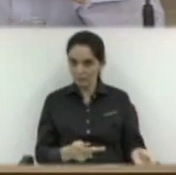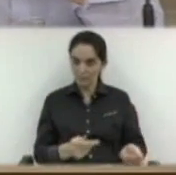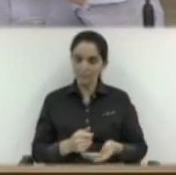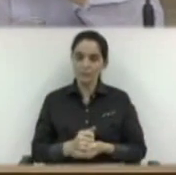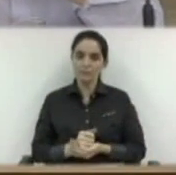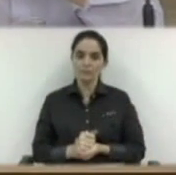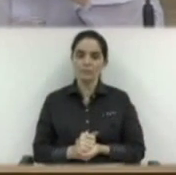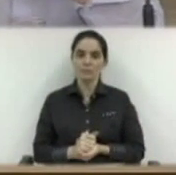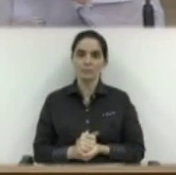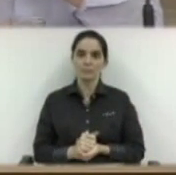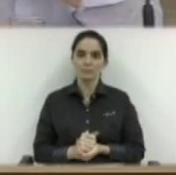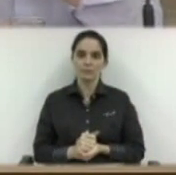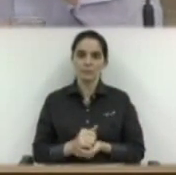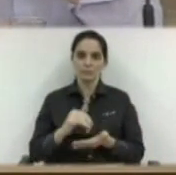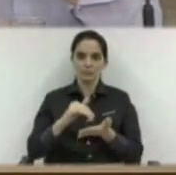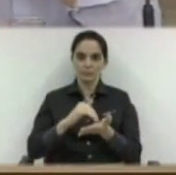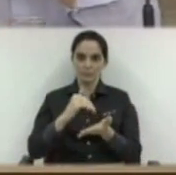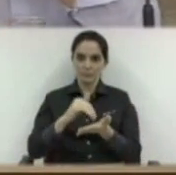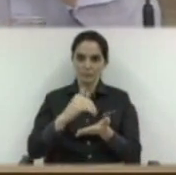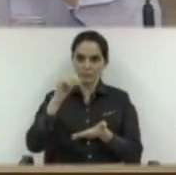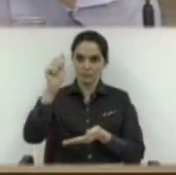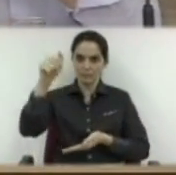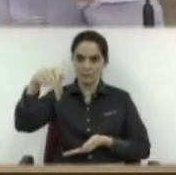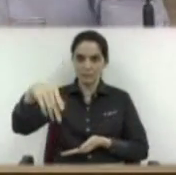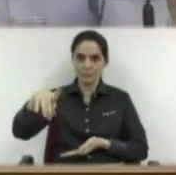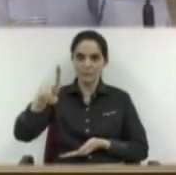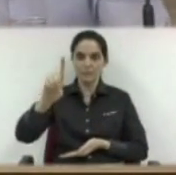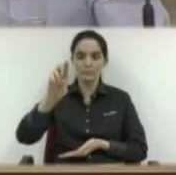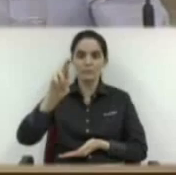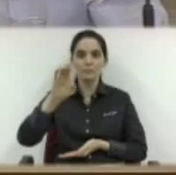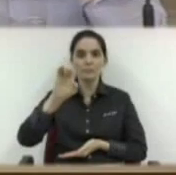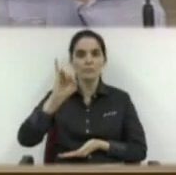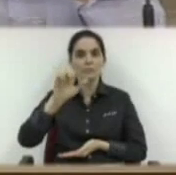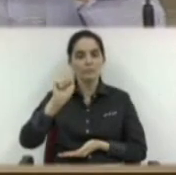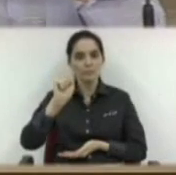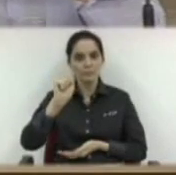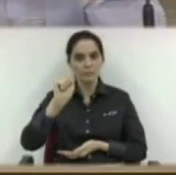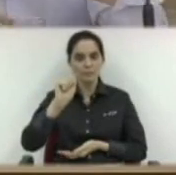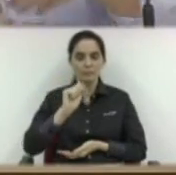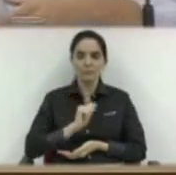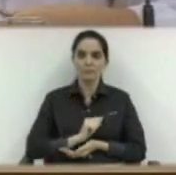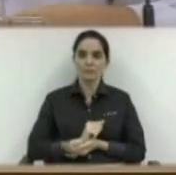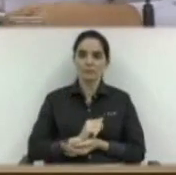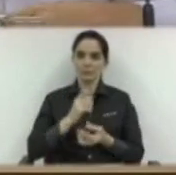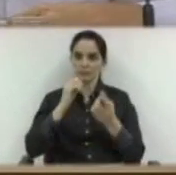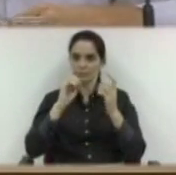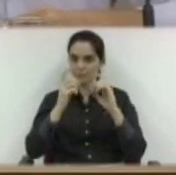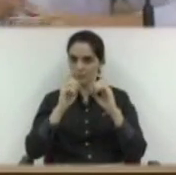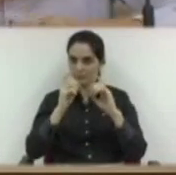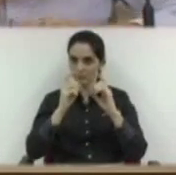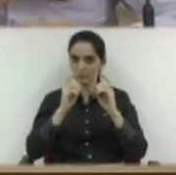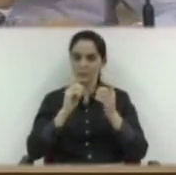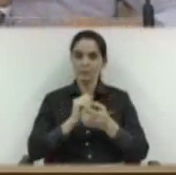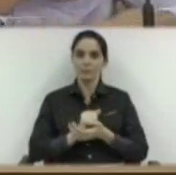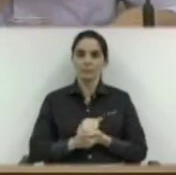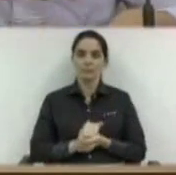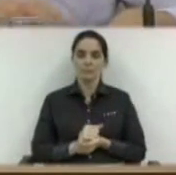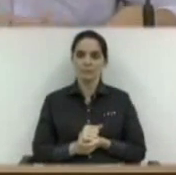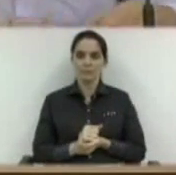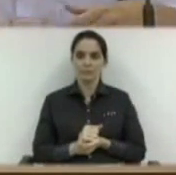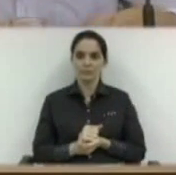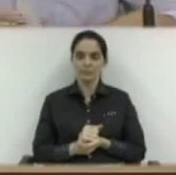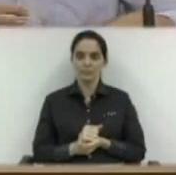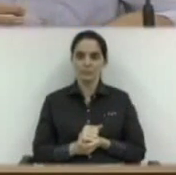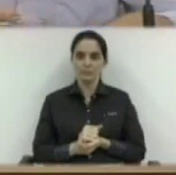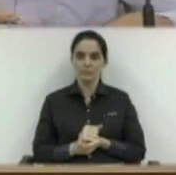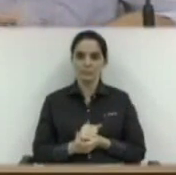nobre, aliás, da secretária Andréia, a convocação para a senhora Andréia comparecer. Aliás,